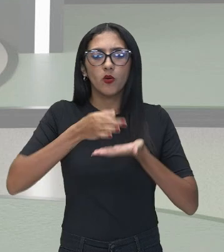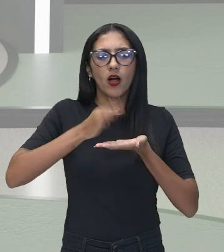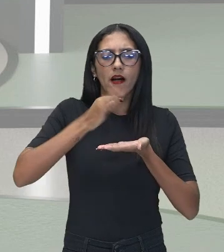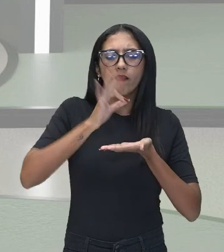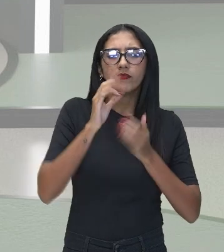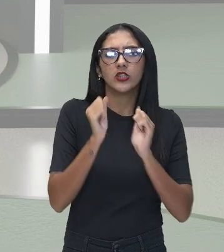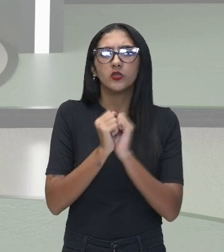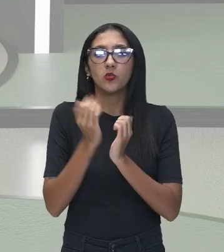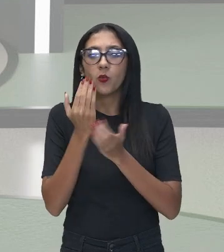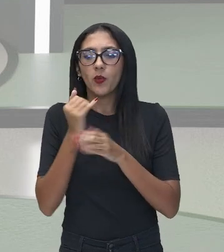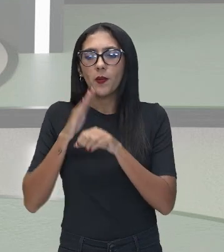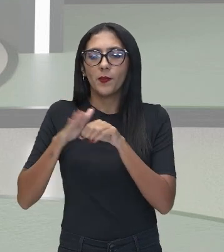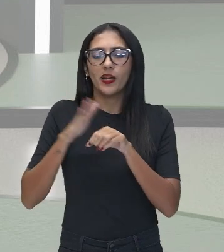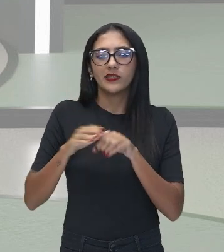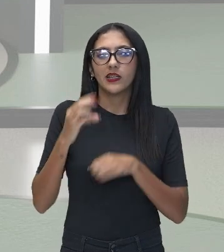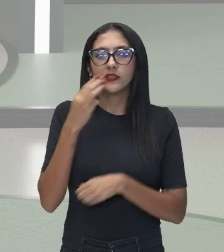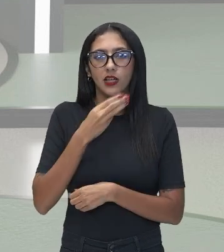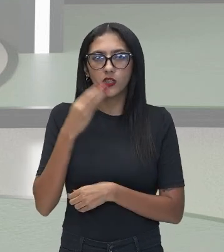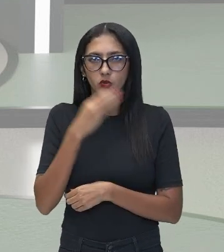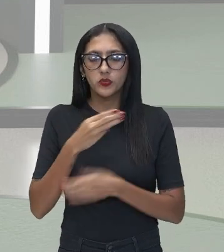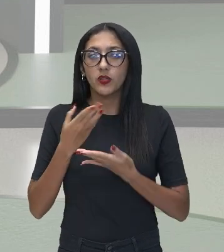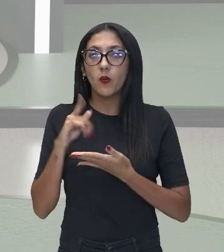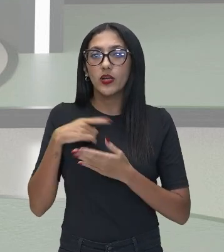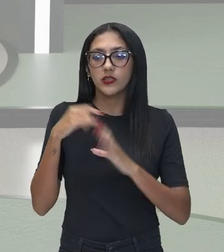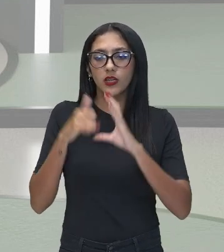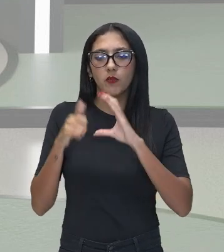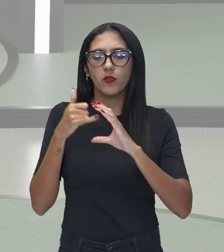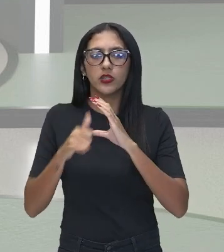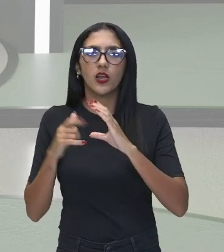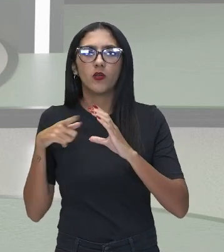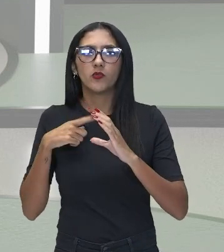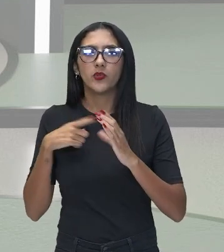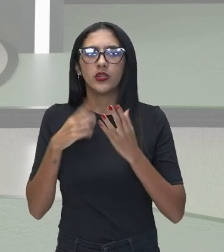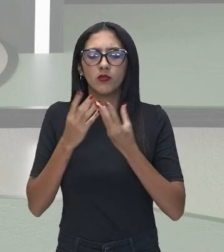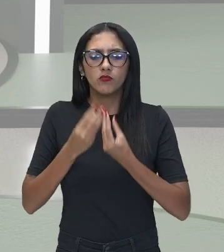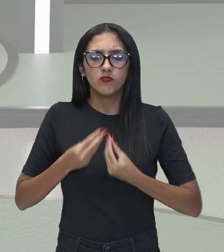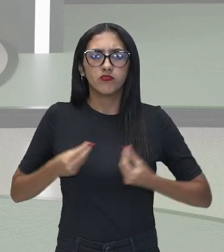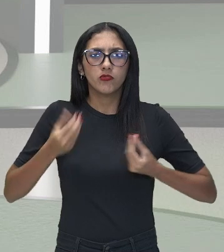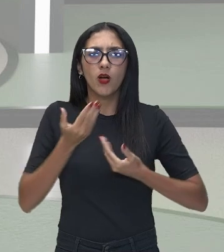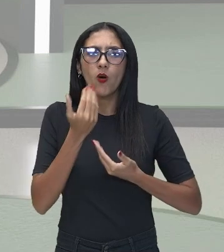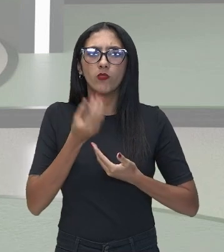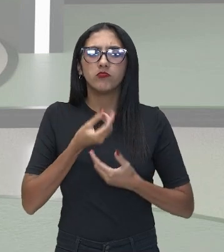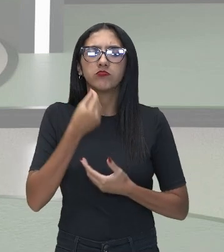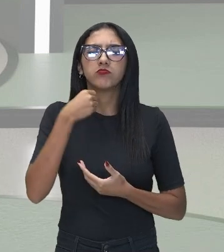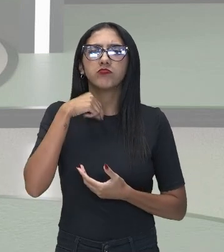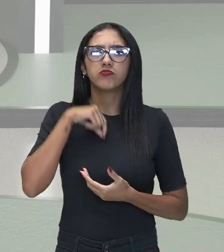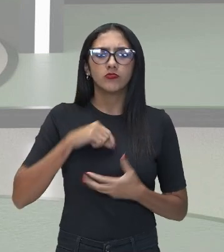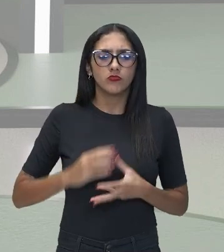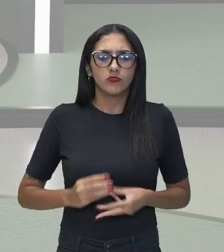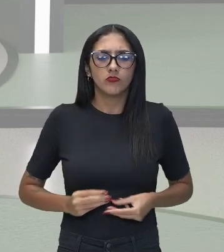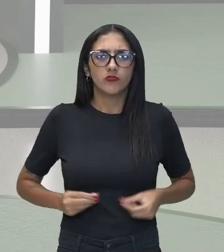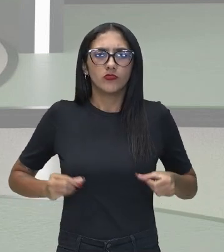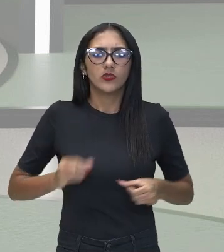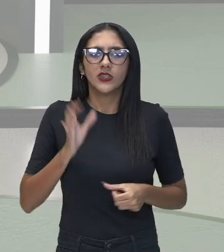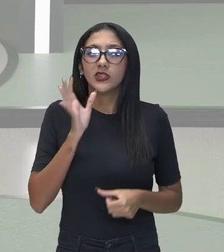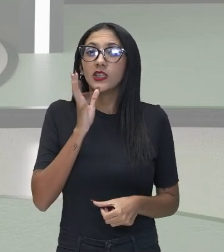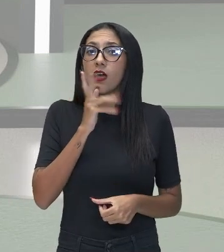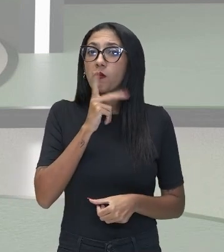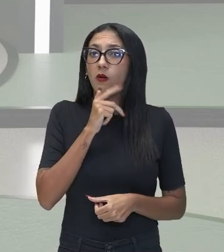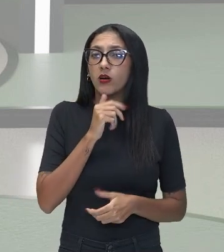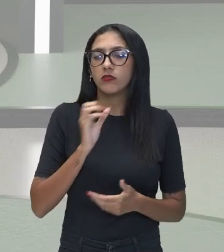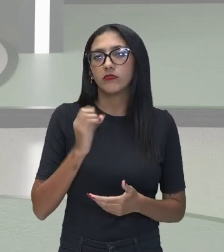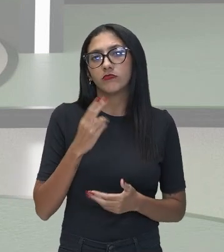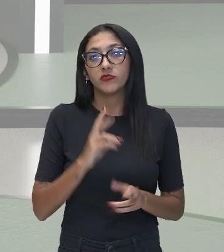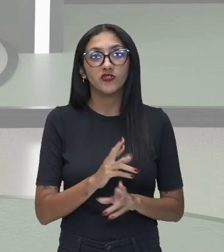doce, então esse carboidrato ele vai ser quebrado no nosso corpo mais lentamente do que se você tomar